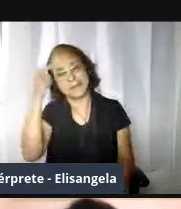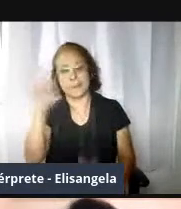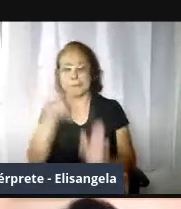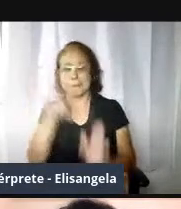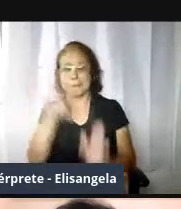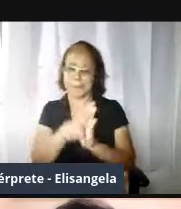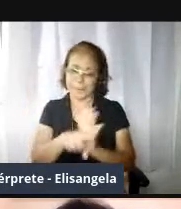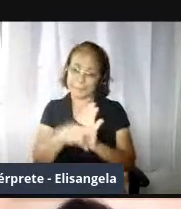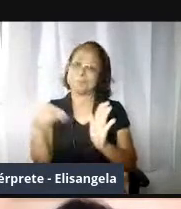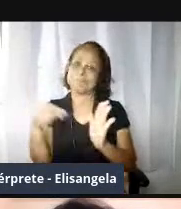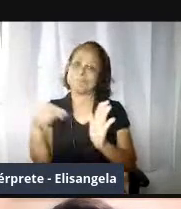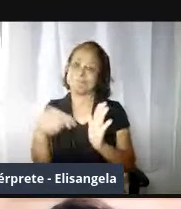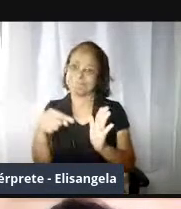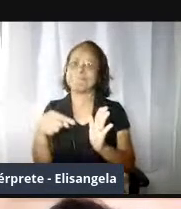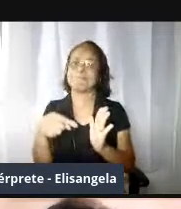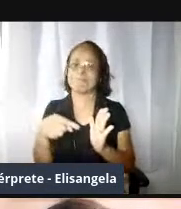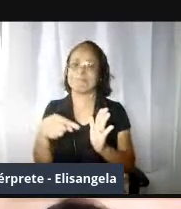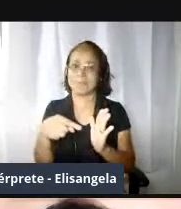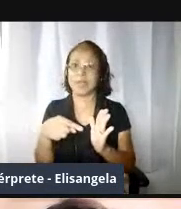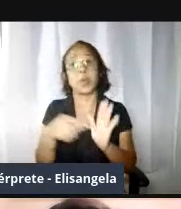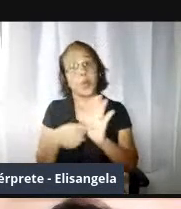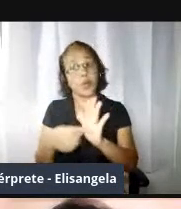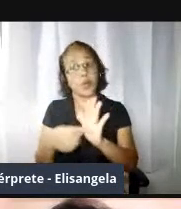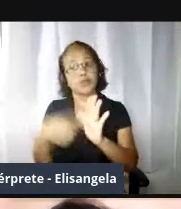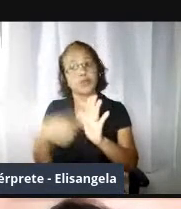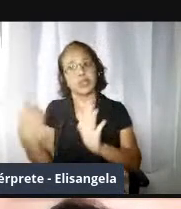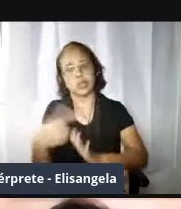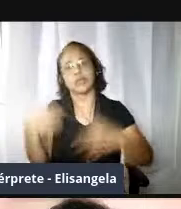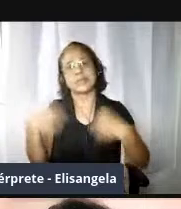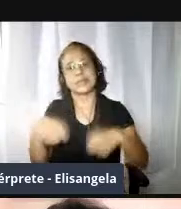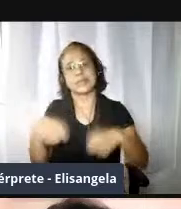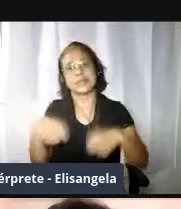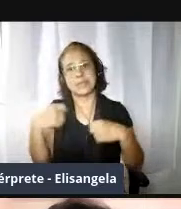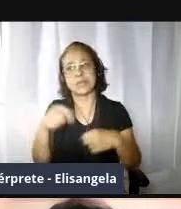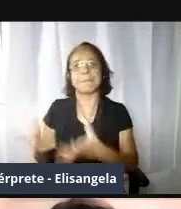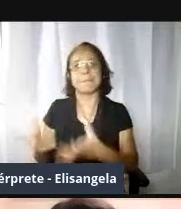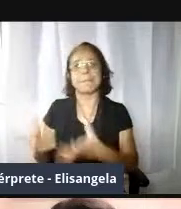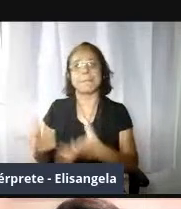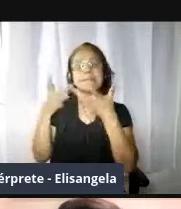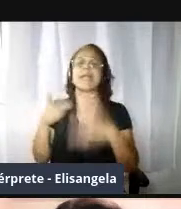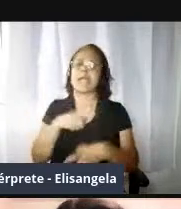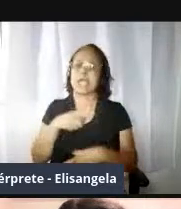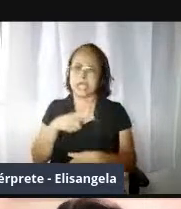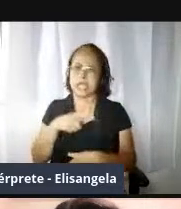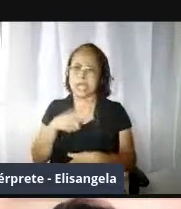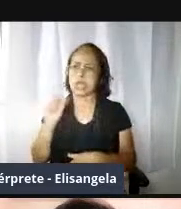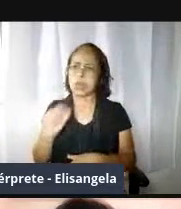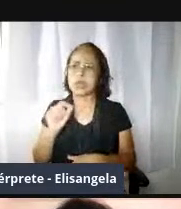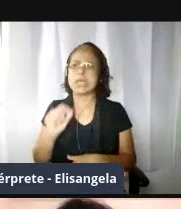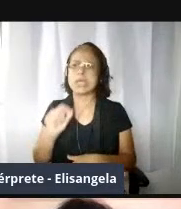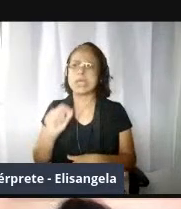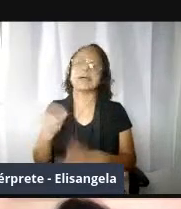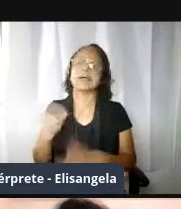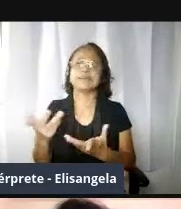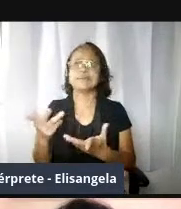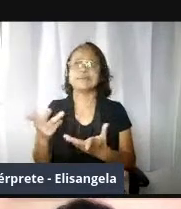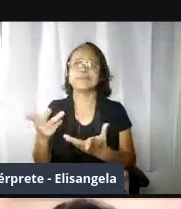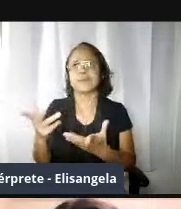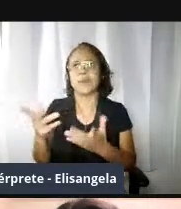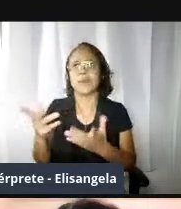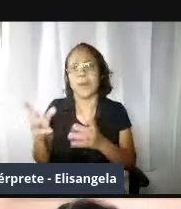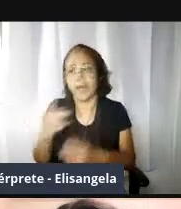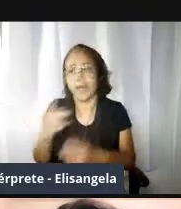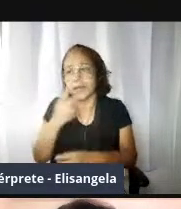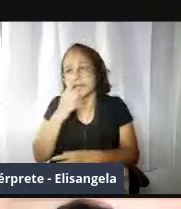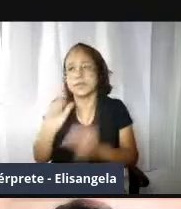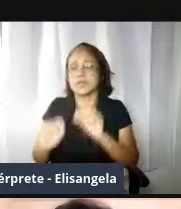forçam que todos nós reconheçamos que há uma proximidade entre pessoas negras e educação e universo letrado de maneira geral.